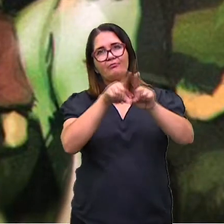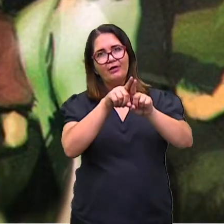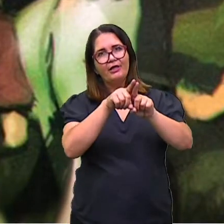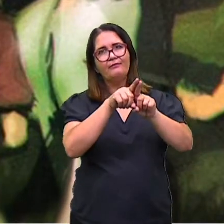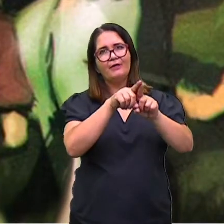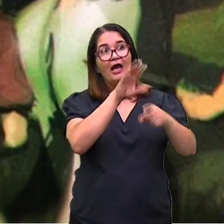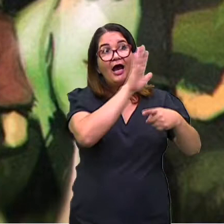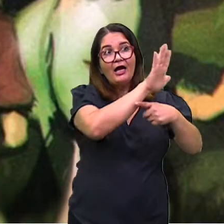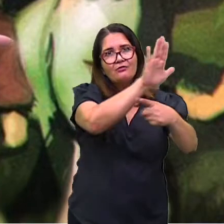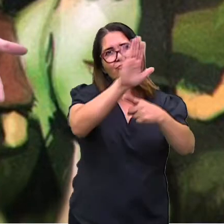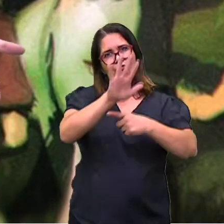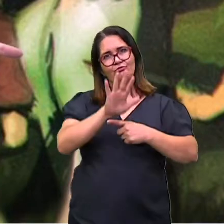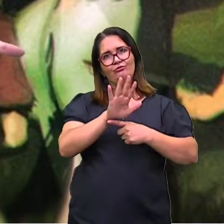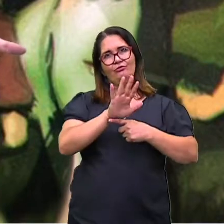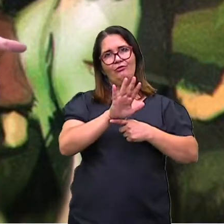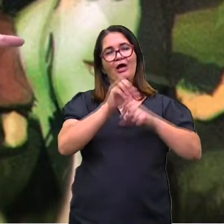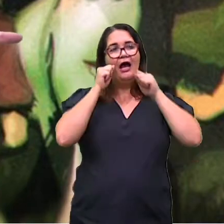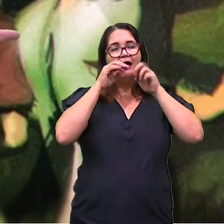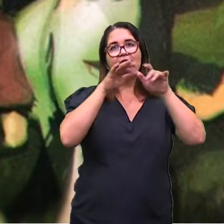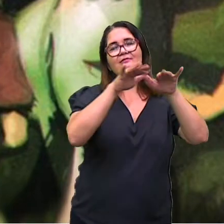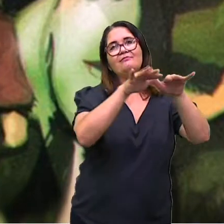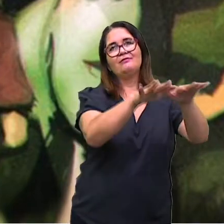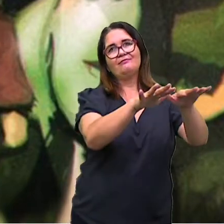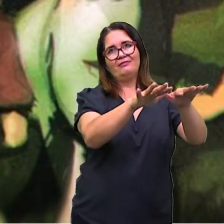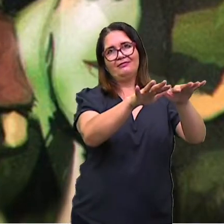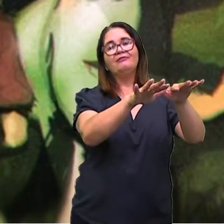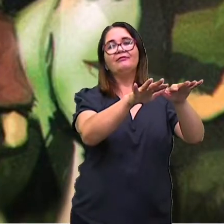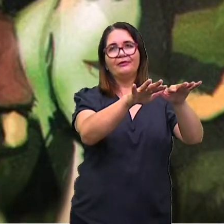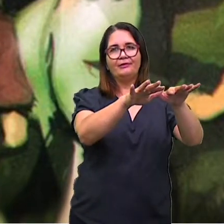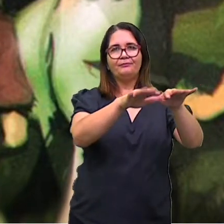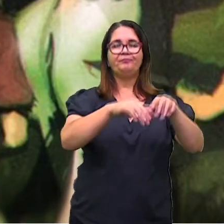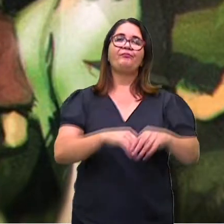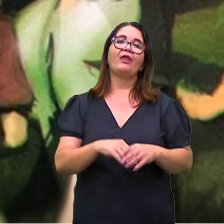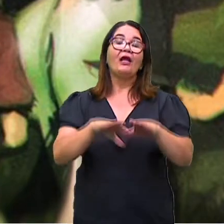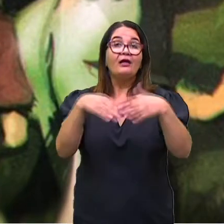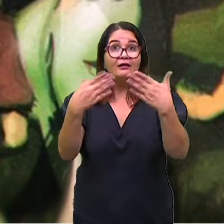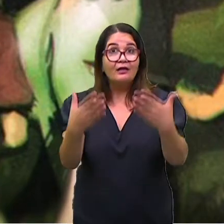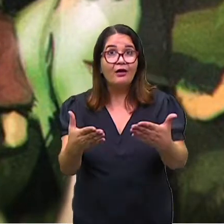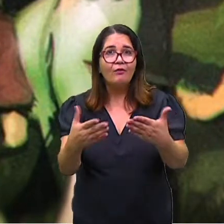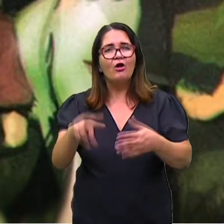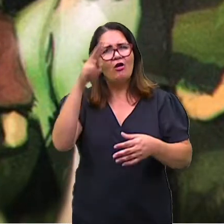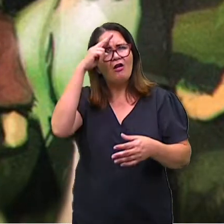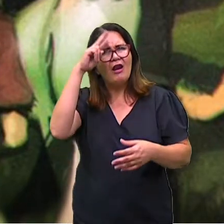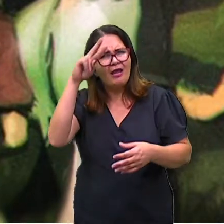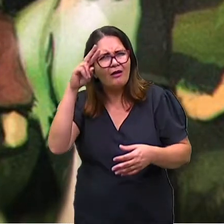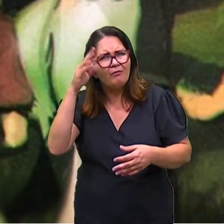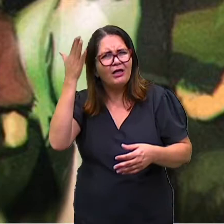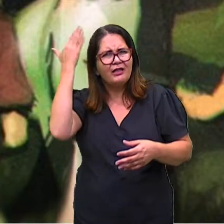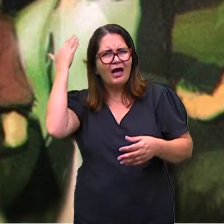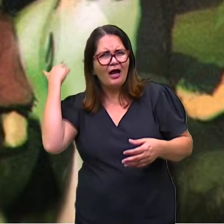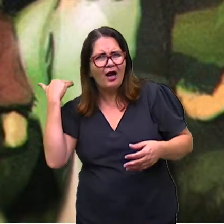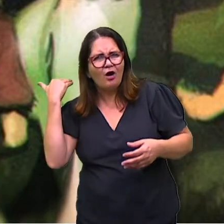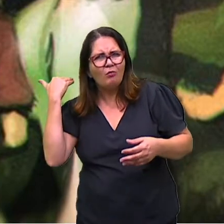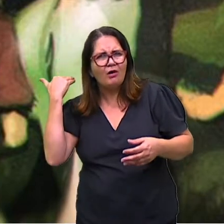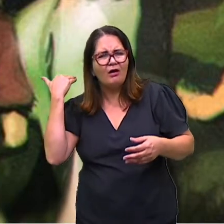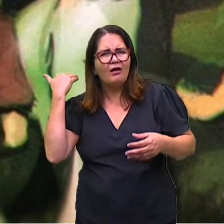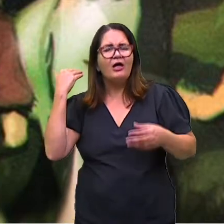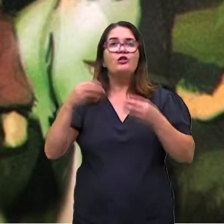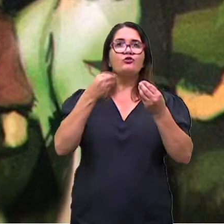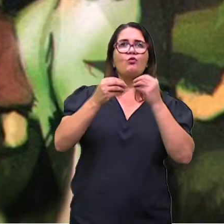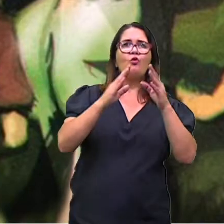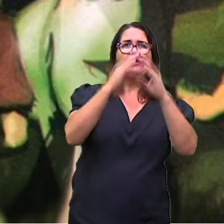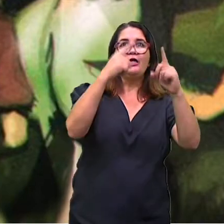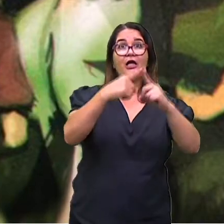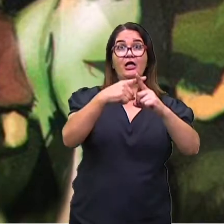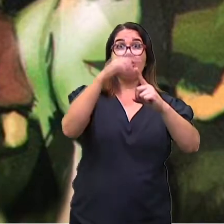eram mais evoluídos do que os cristãos? Na última aula, nós vimos o poder da Igreja Católica, o poder que ela